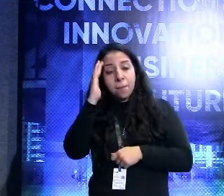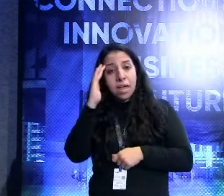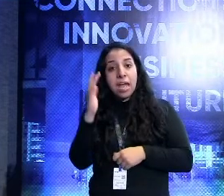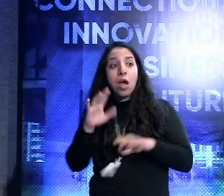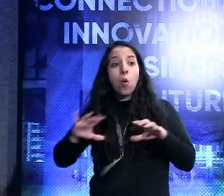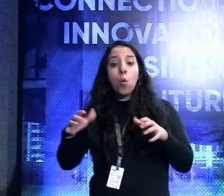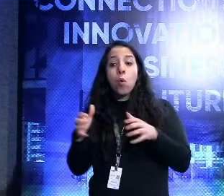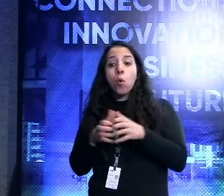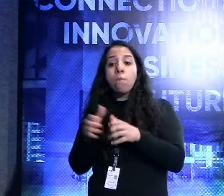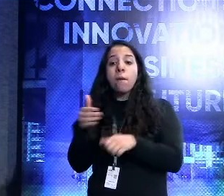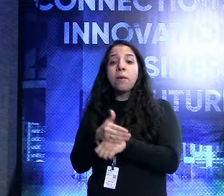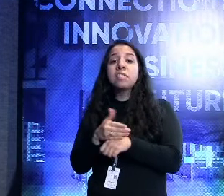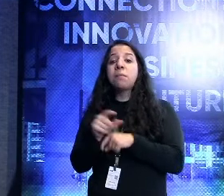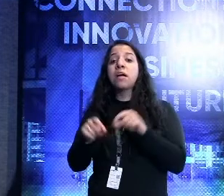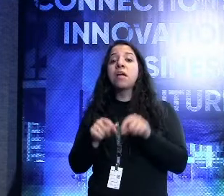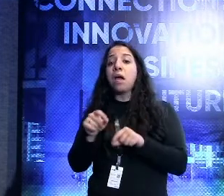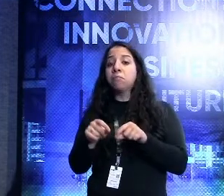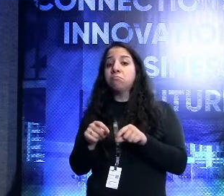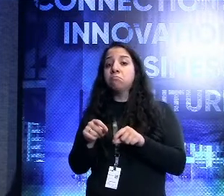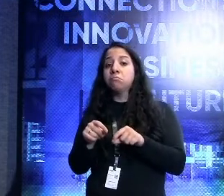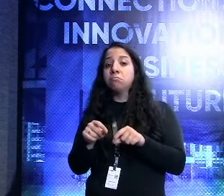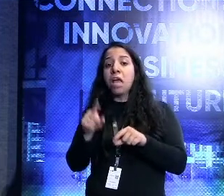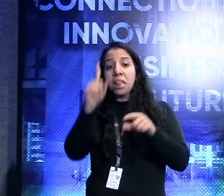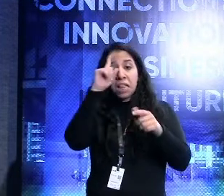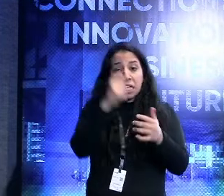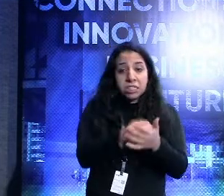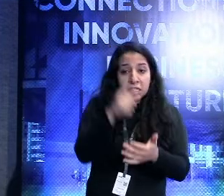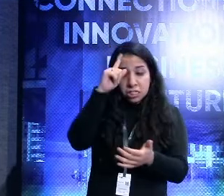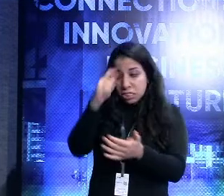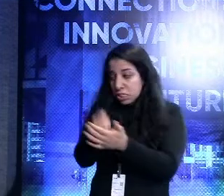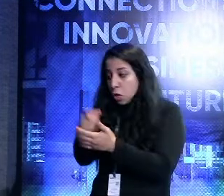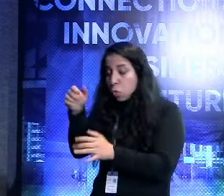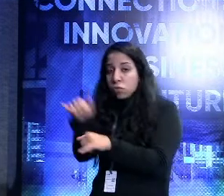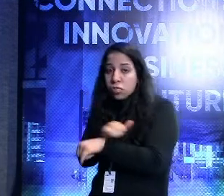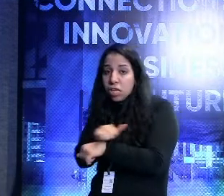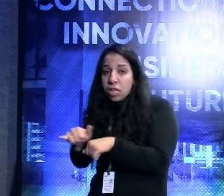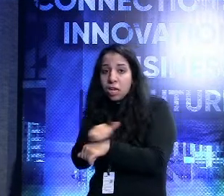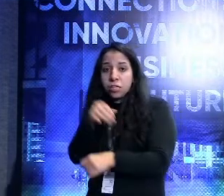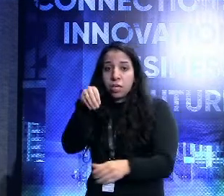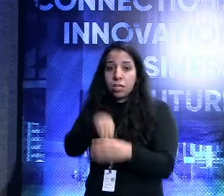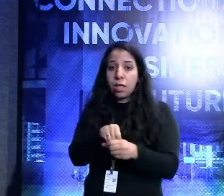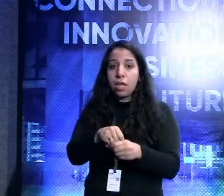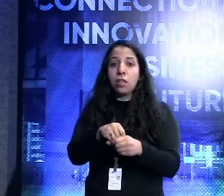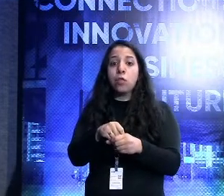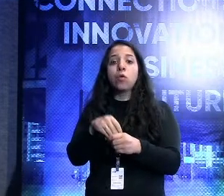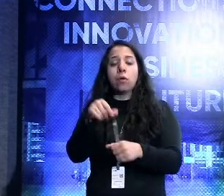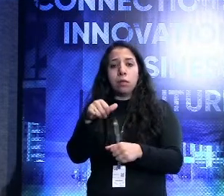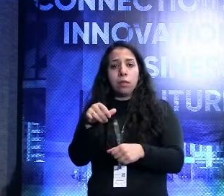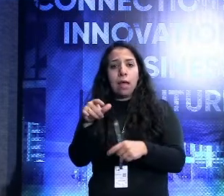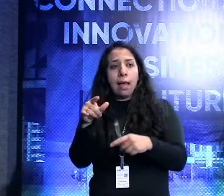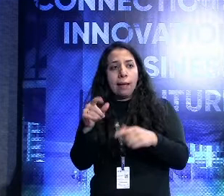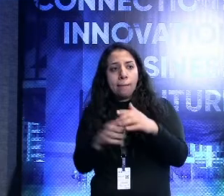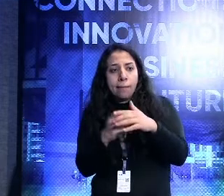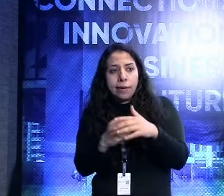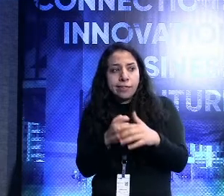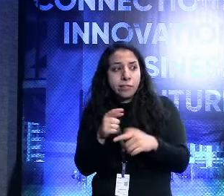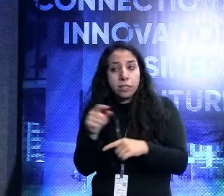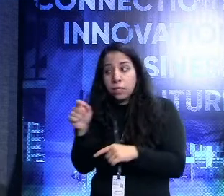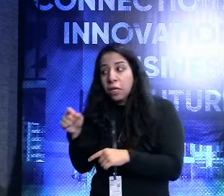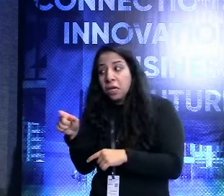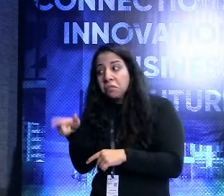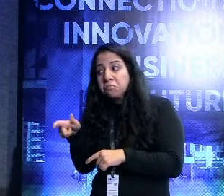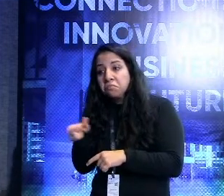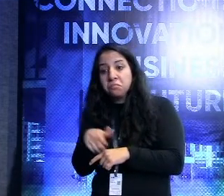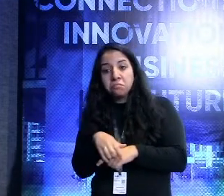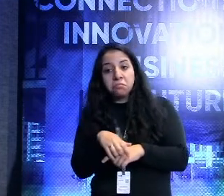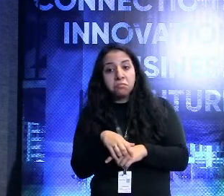estratégicas dentro de uma empresa. Será que eu sei? Eu preciso saber também para tomar decisões estratégicas dentro de uma empresa. E um mapa de tendências